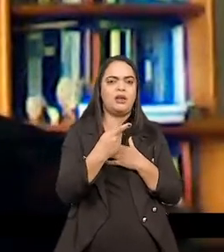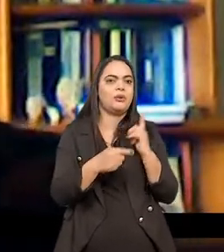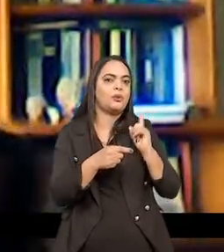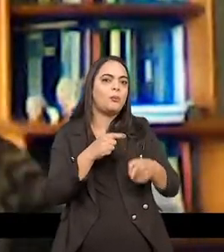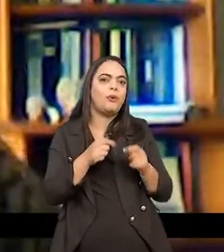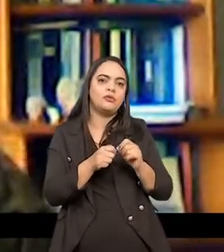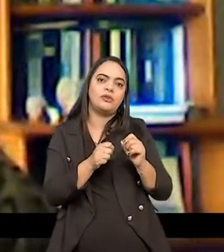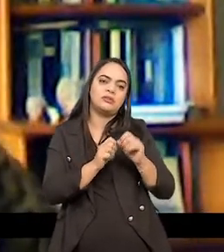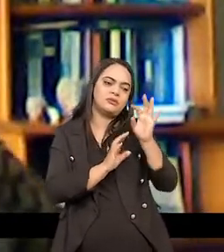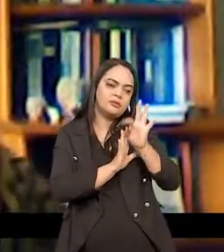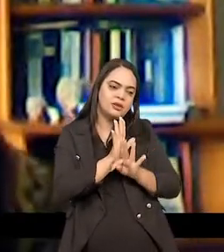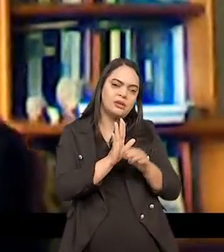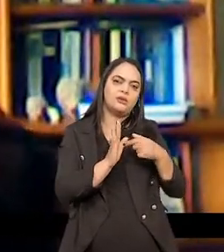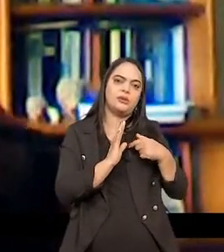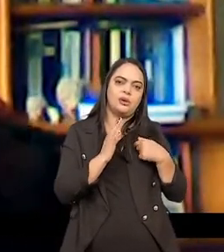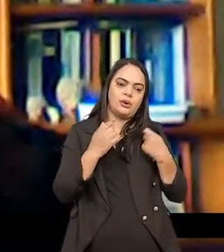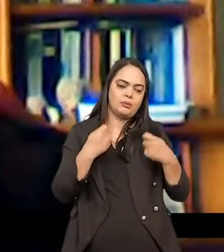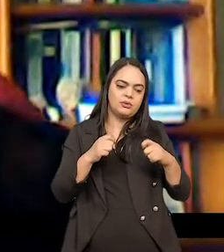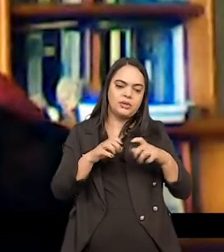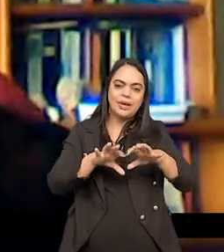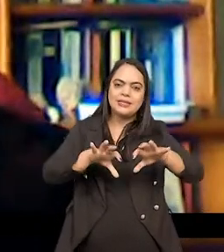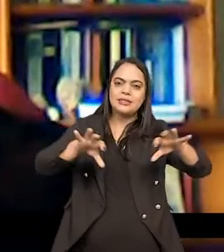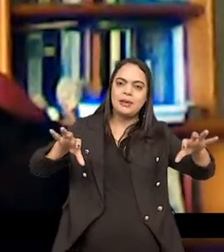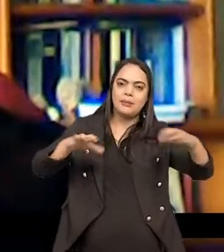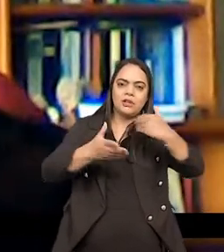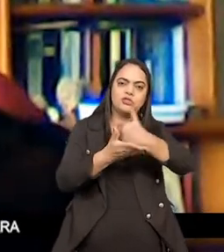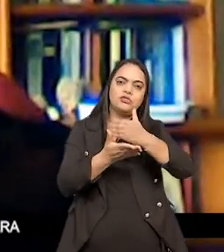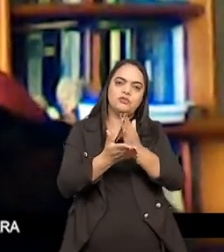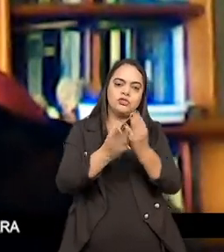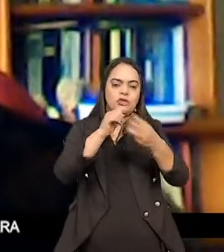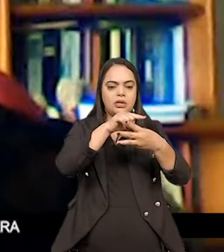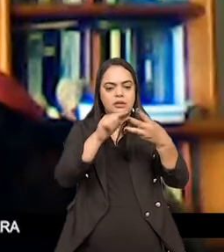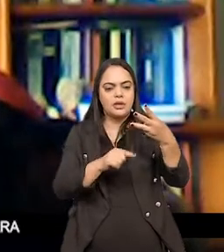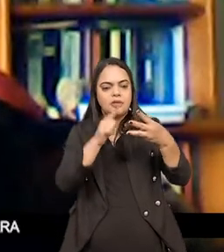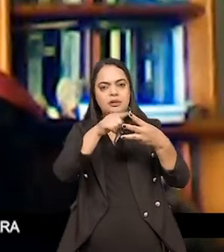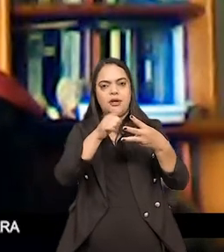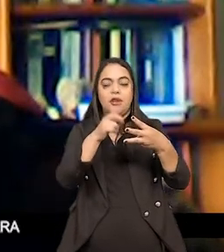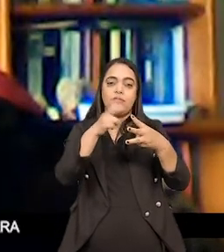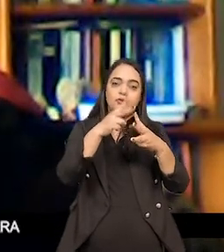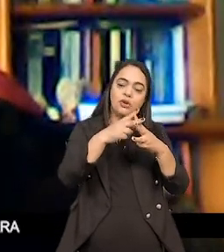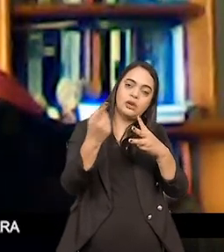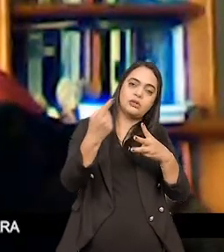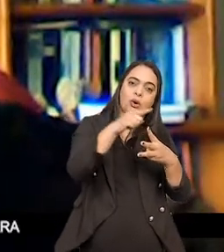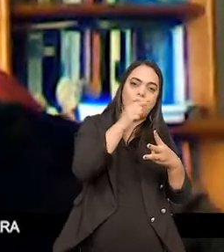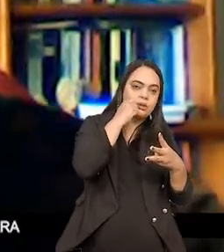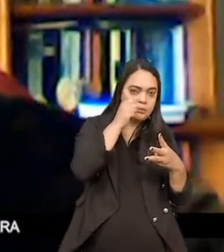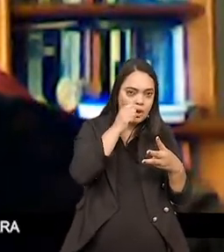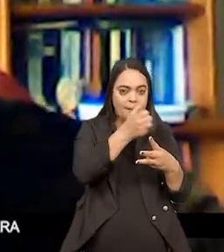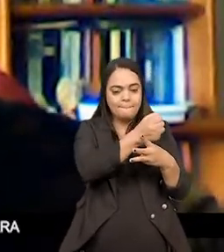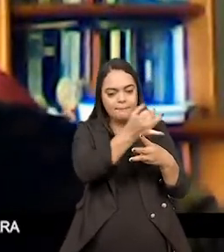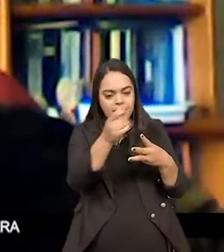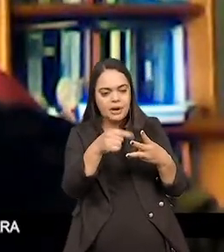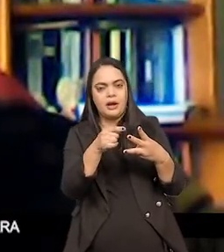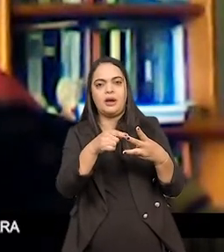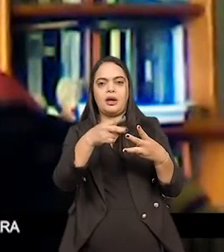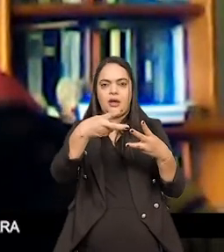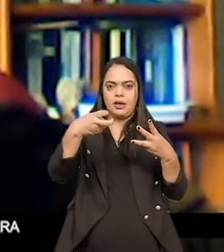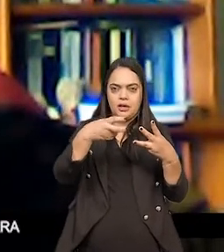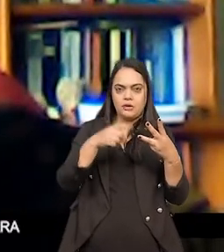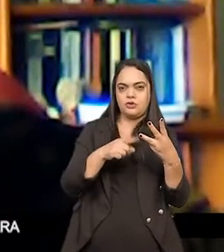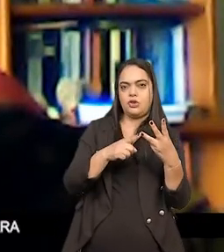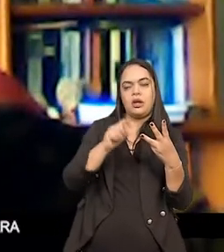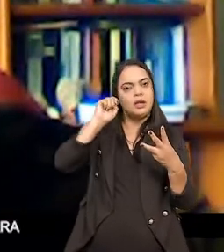assim, eu tenho que separar esse texto em três pedaços: violência contra a mulher branca, índia e negra. Porque o discurso da